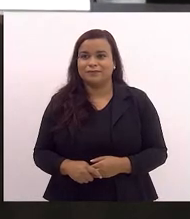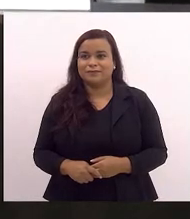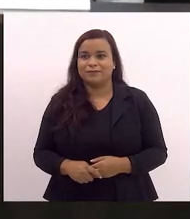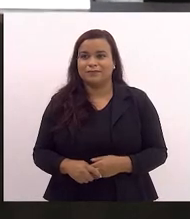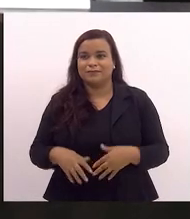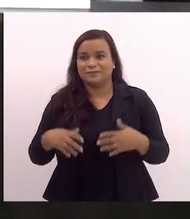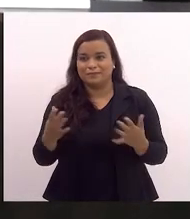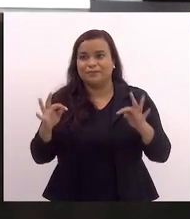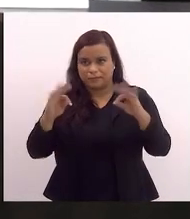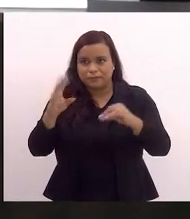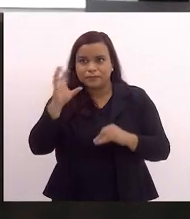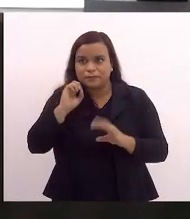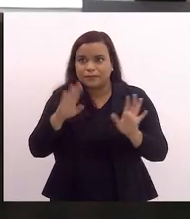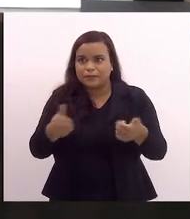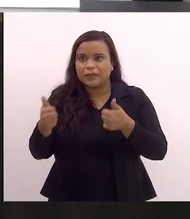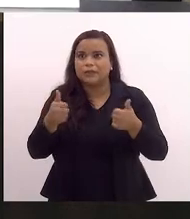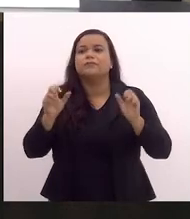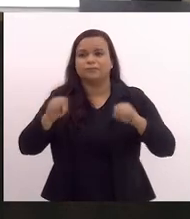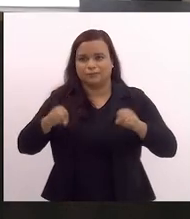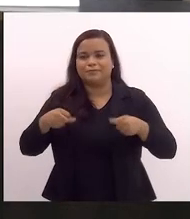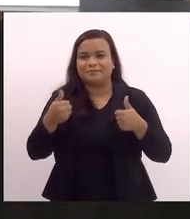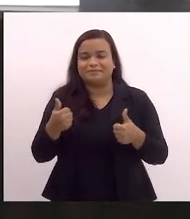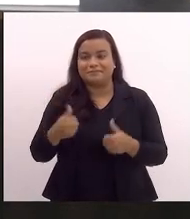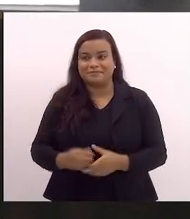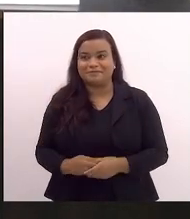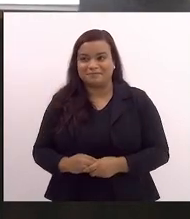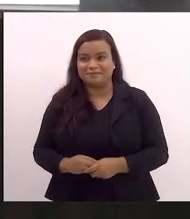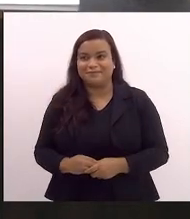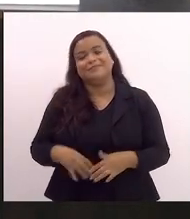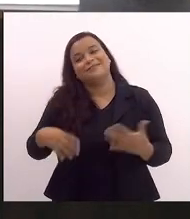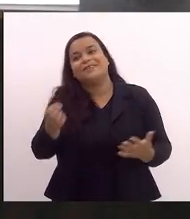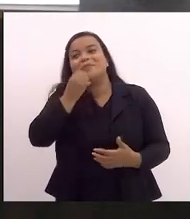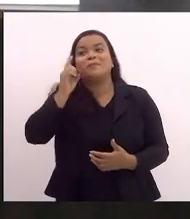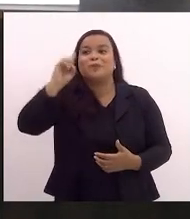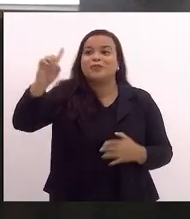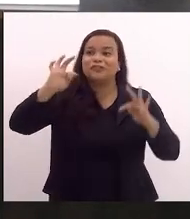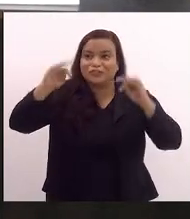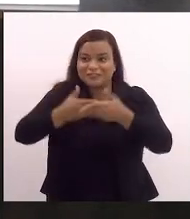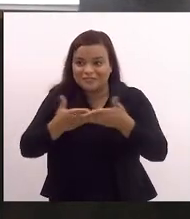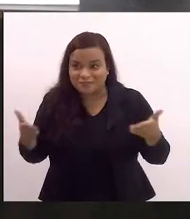Estão todos me ouvindo? Tudo certo? Bom dia a todos.